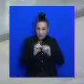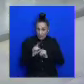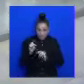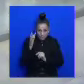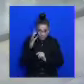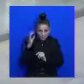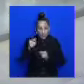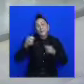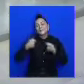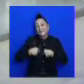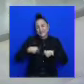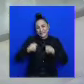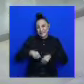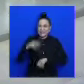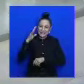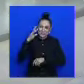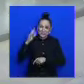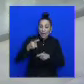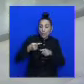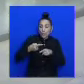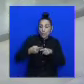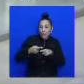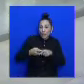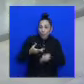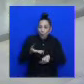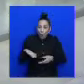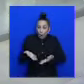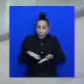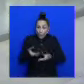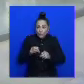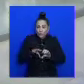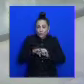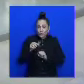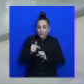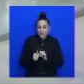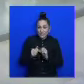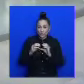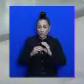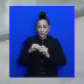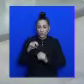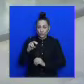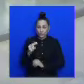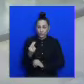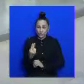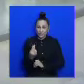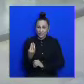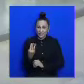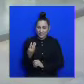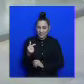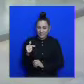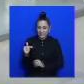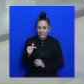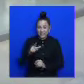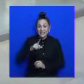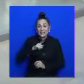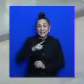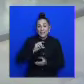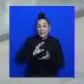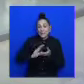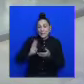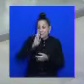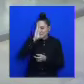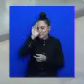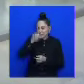Se não pensou, é bom pensar, porque hoje o Super 7, concurso número 237, tem